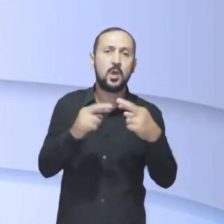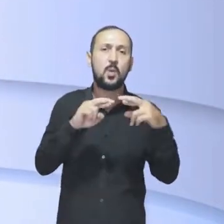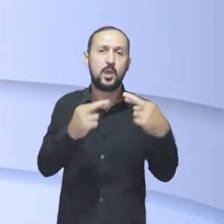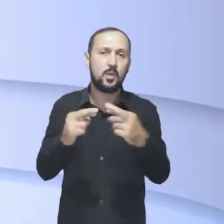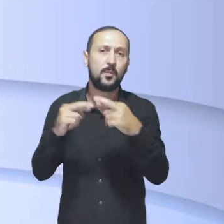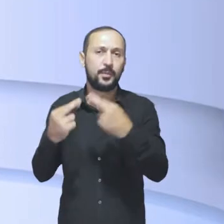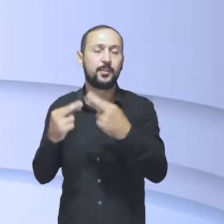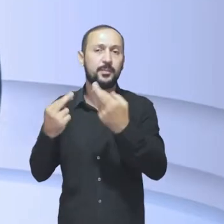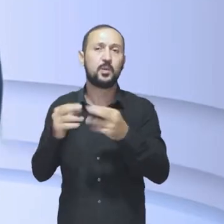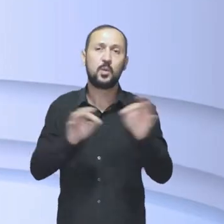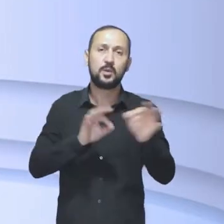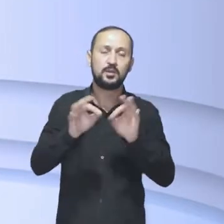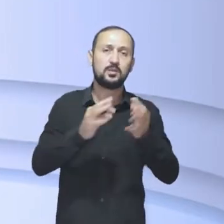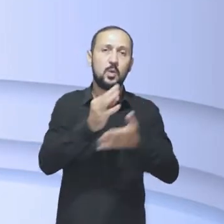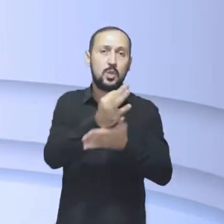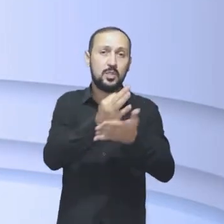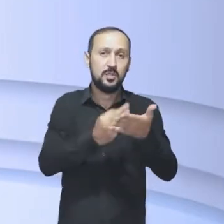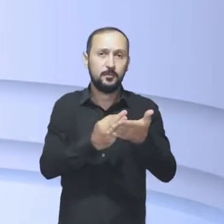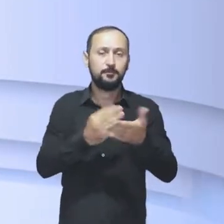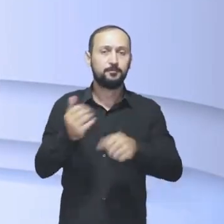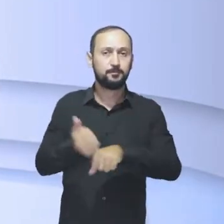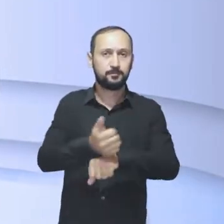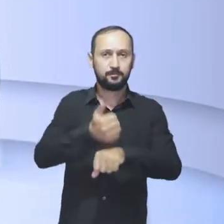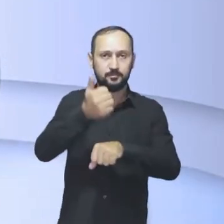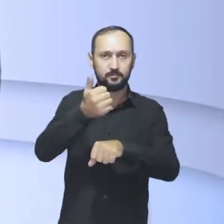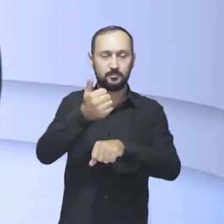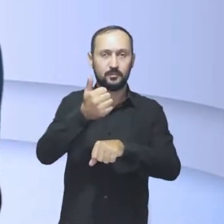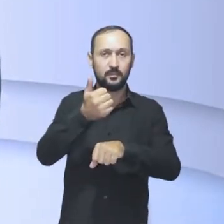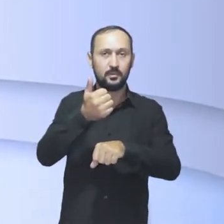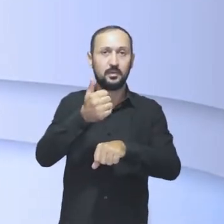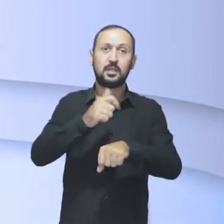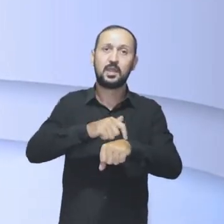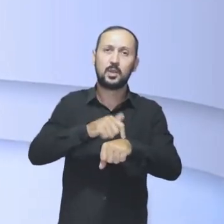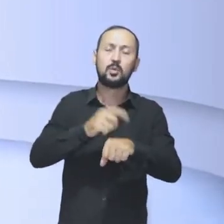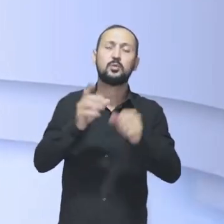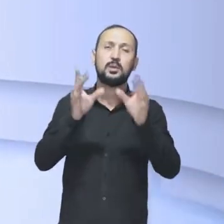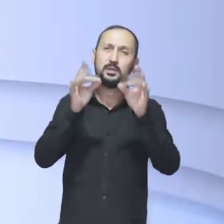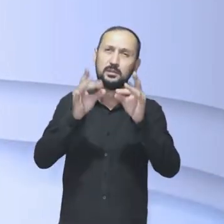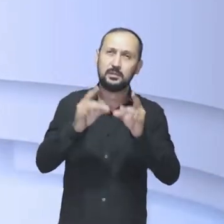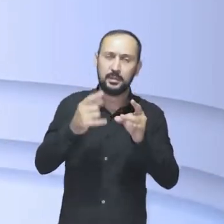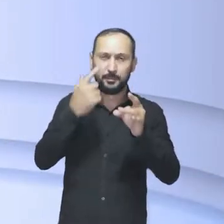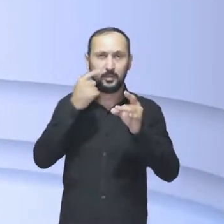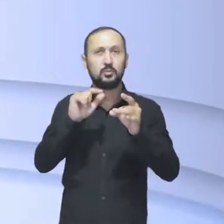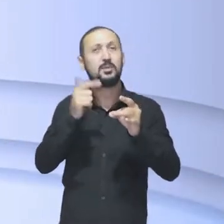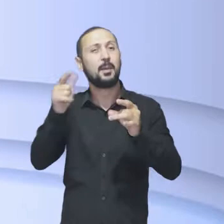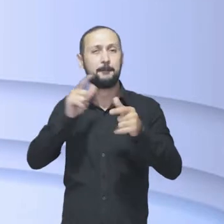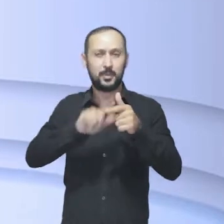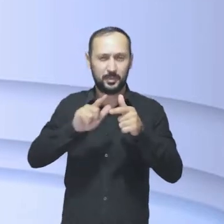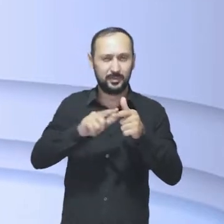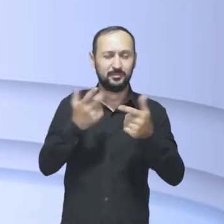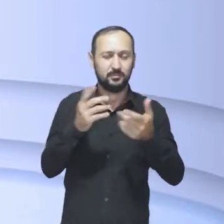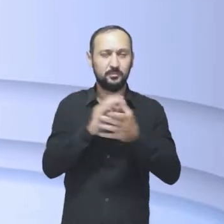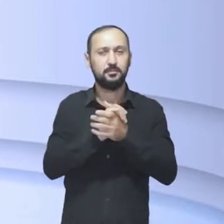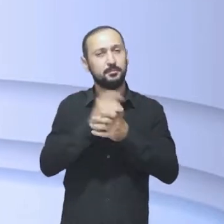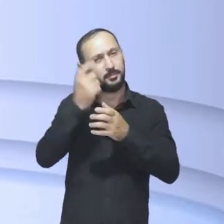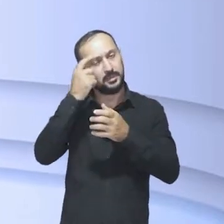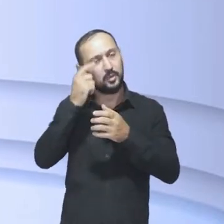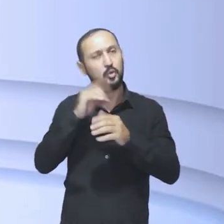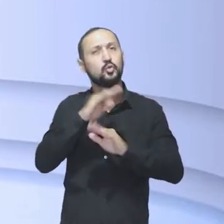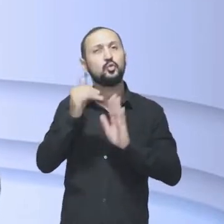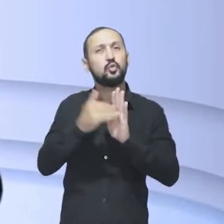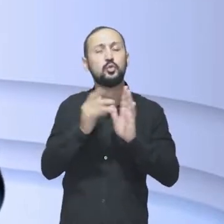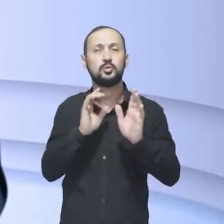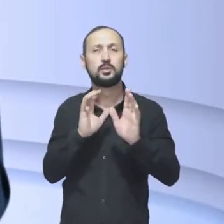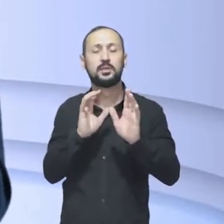já parando todas as possíveis arestas, tentando imaginar todas as implicações que aquele projeto vai trazer na vida das pessoas,